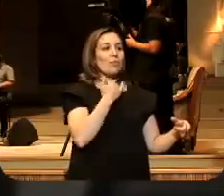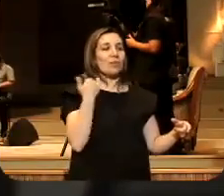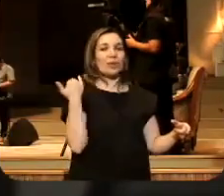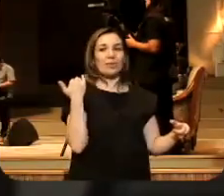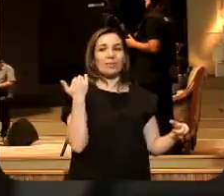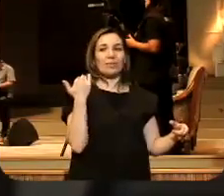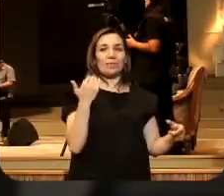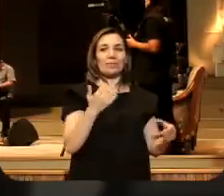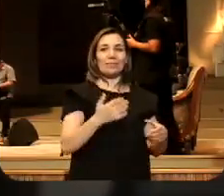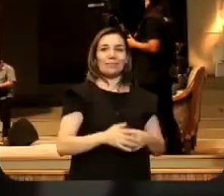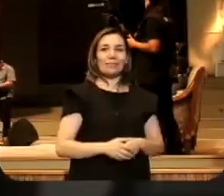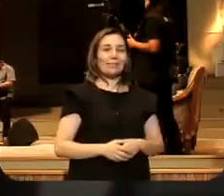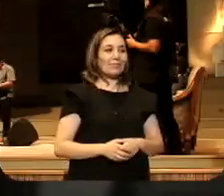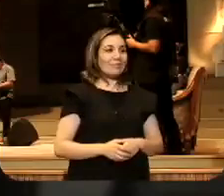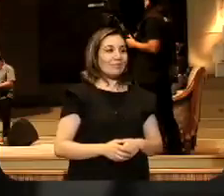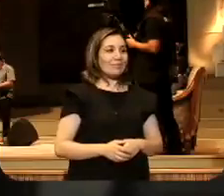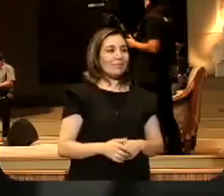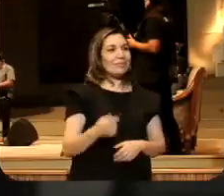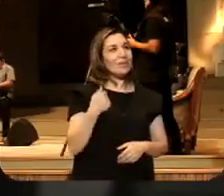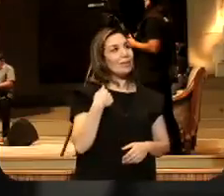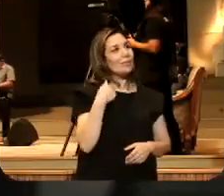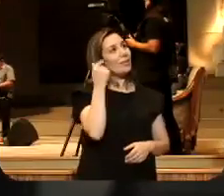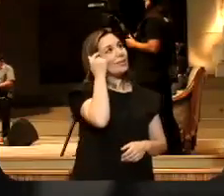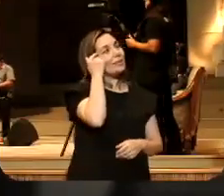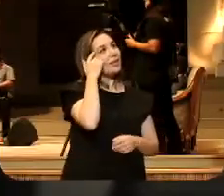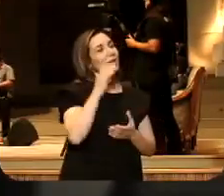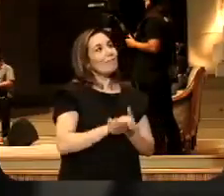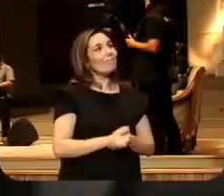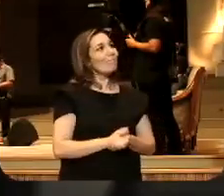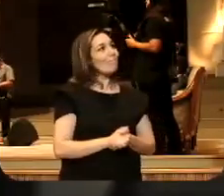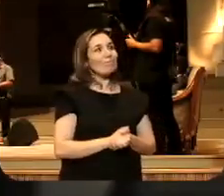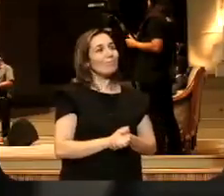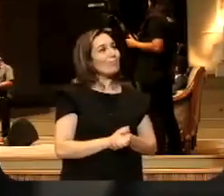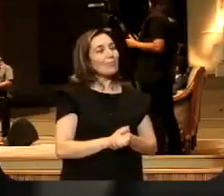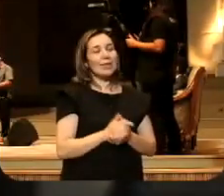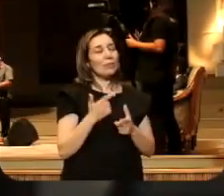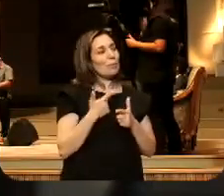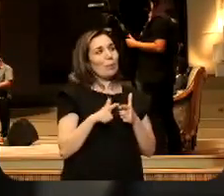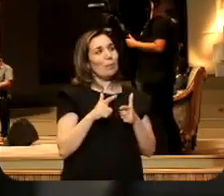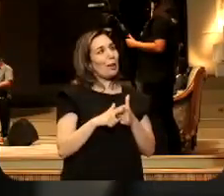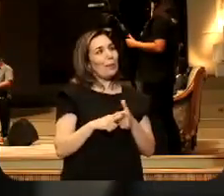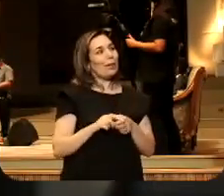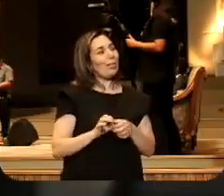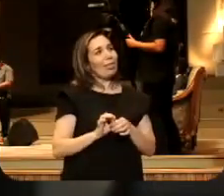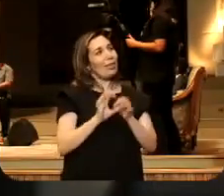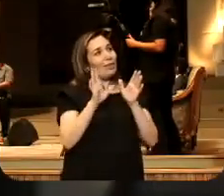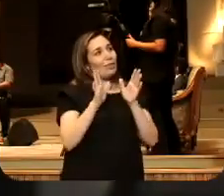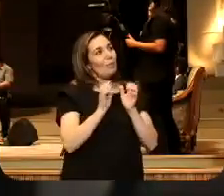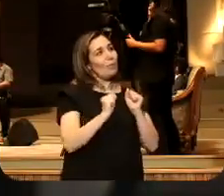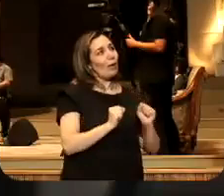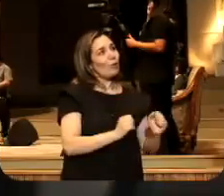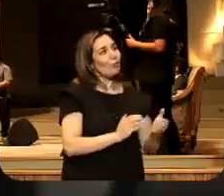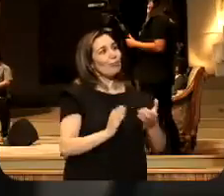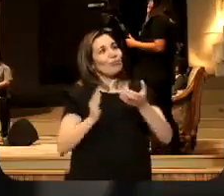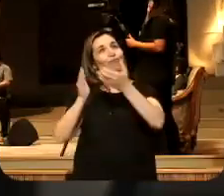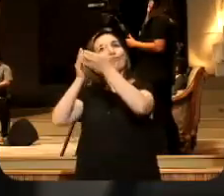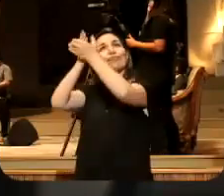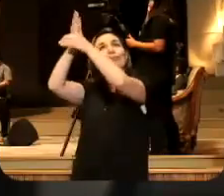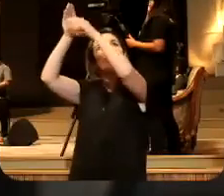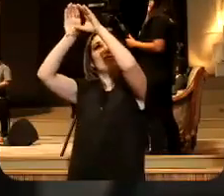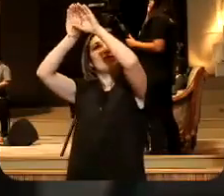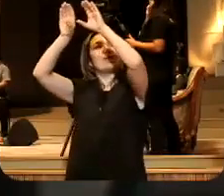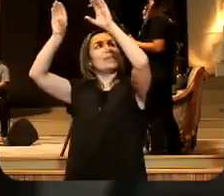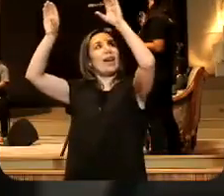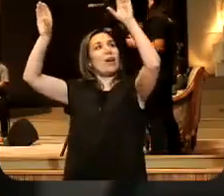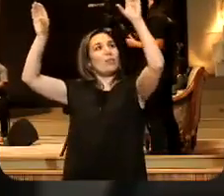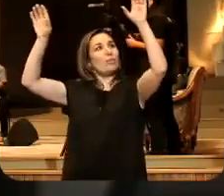Eu pensei comigo: deixe-o ir. Mas eu já estava de jaleco. E essa não seria